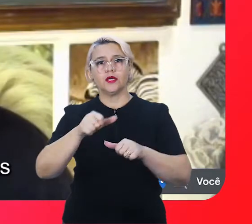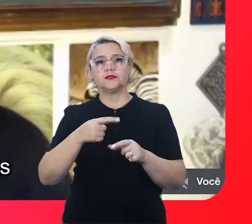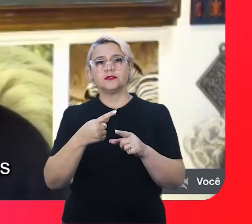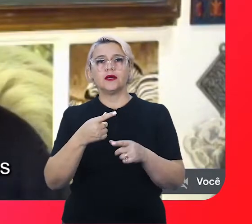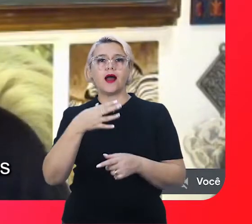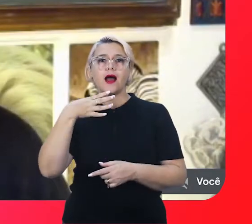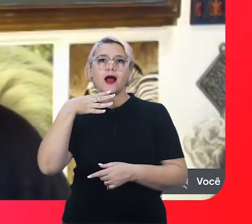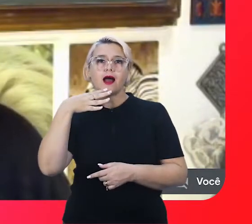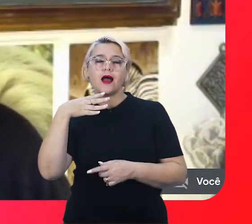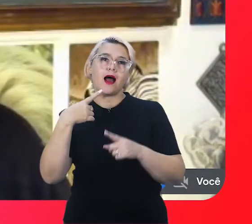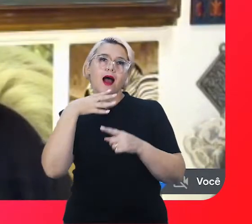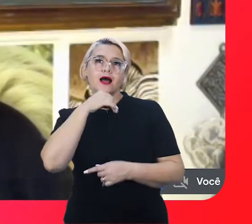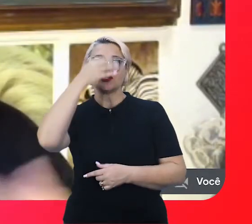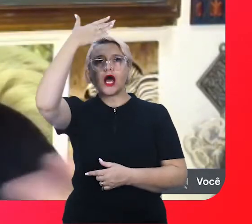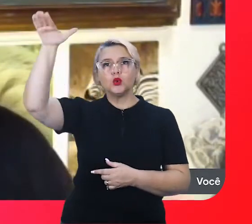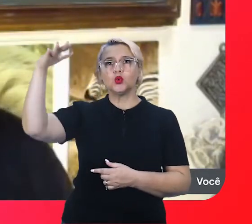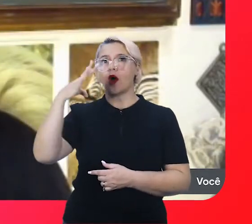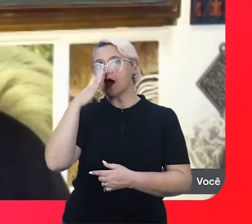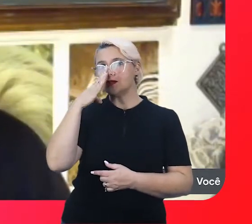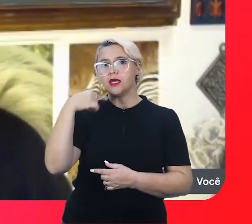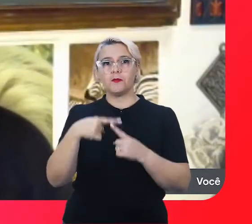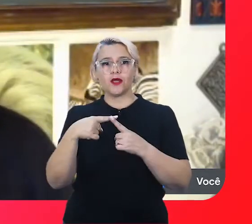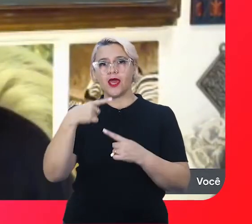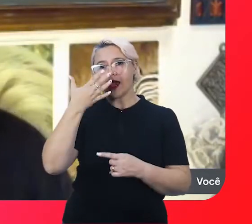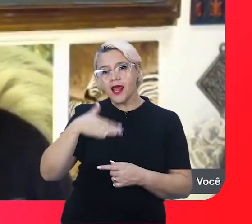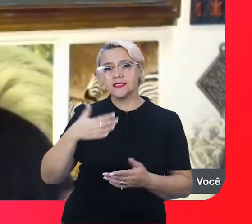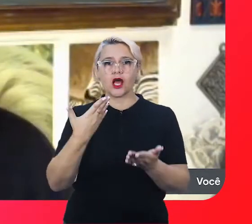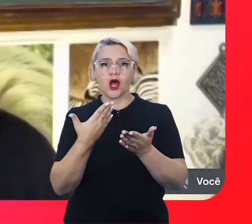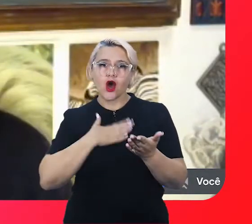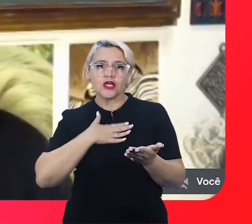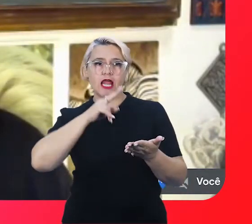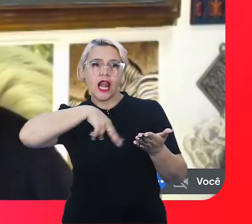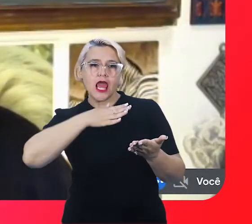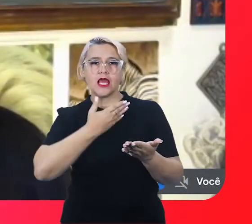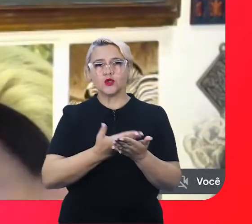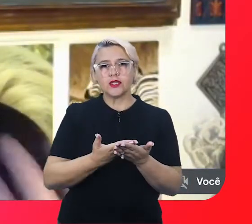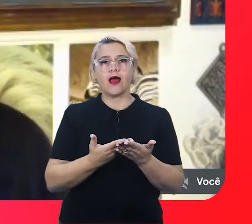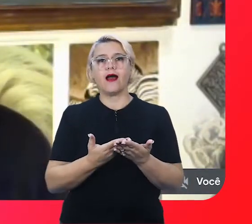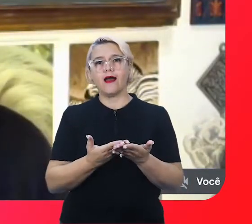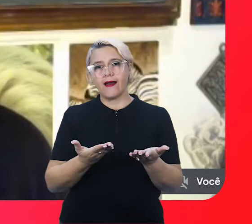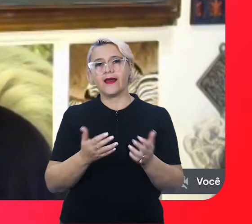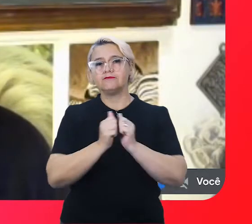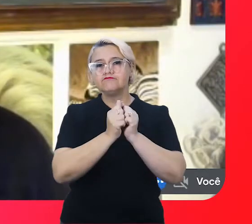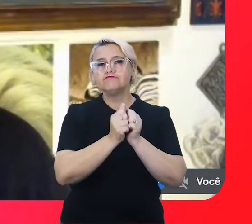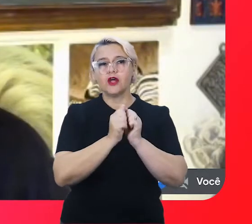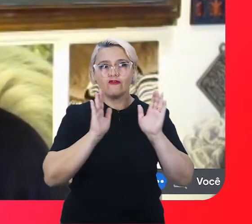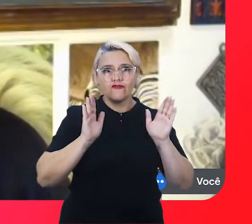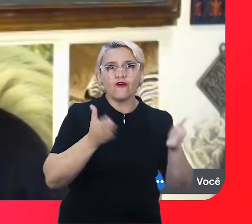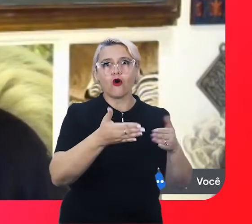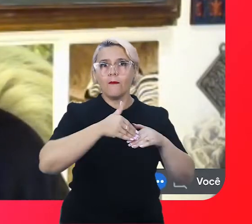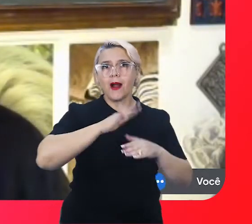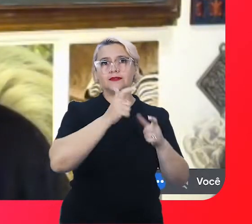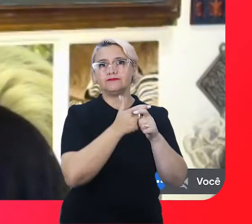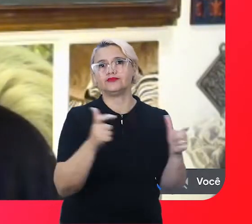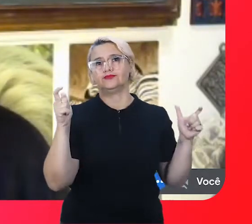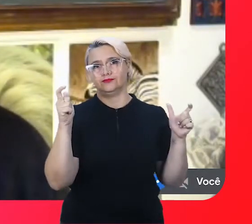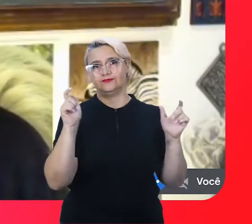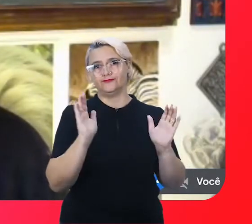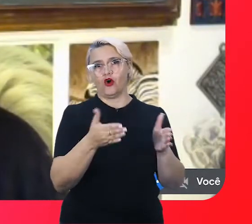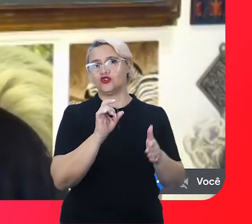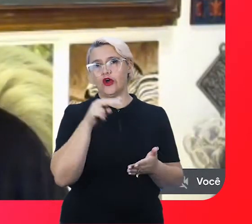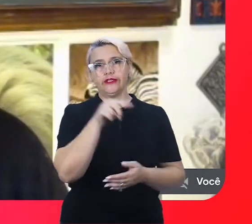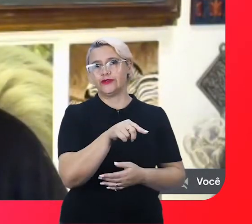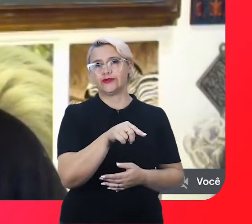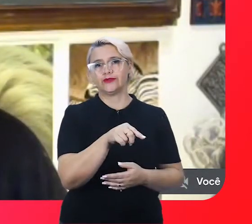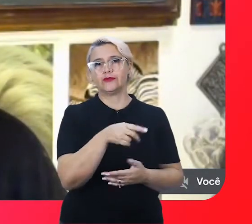adultas admiram você porque você gosta de ler e de estudar e é precoce, você fica mais ainda voltada para isso e